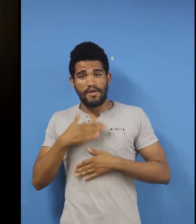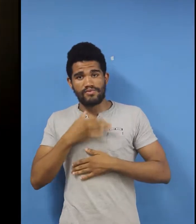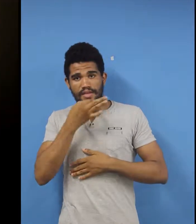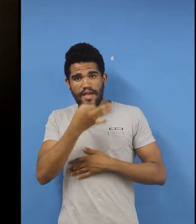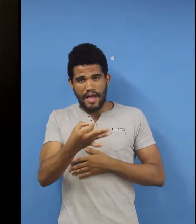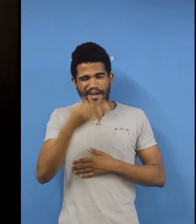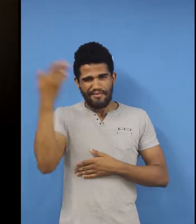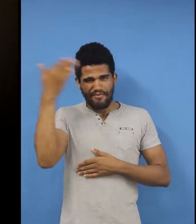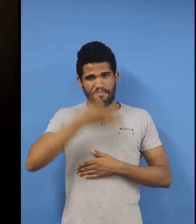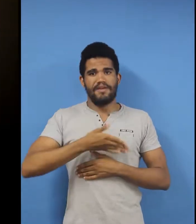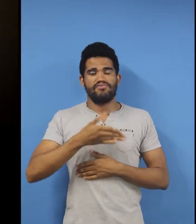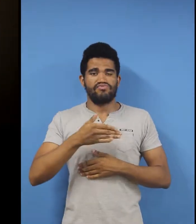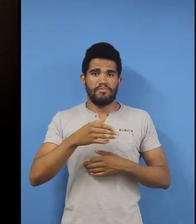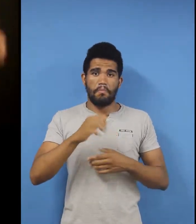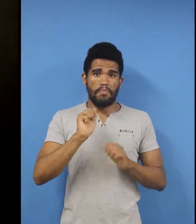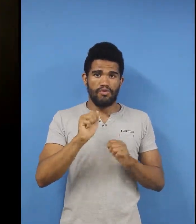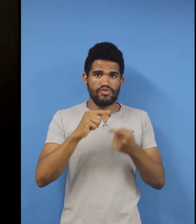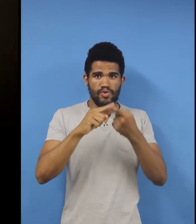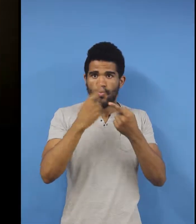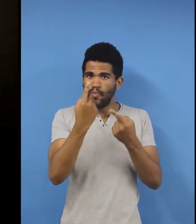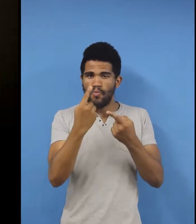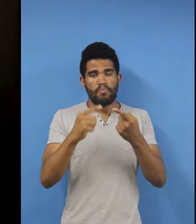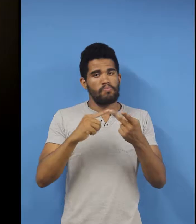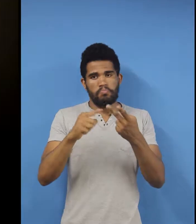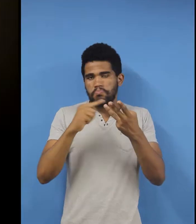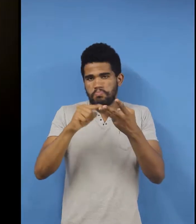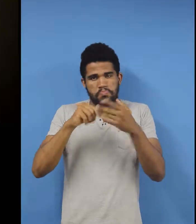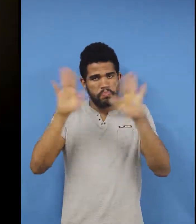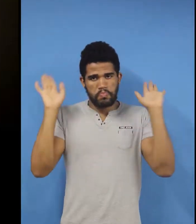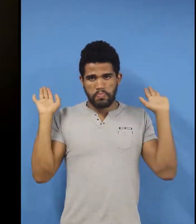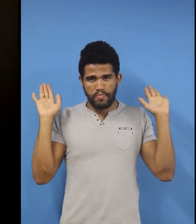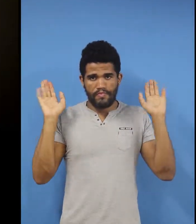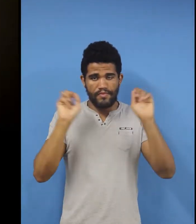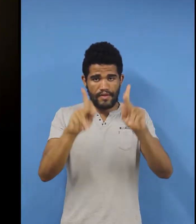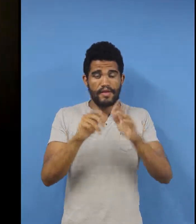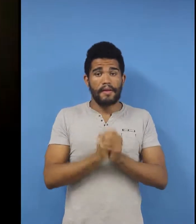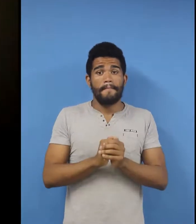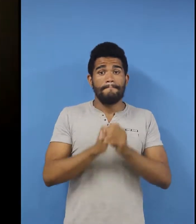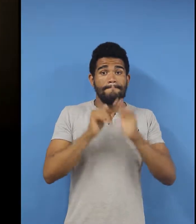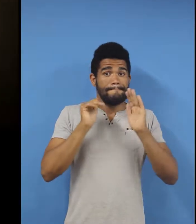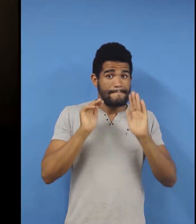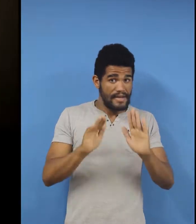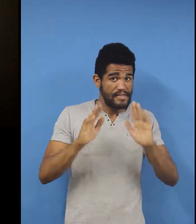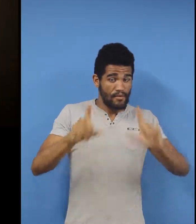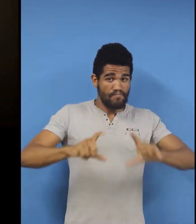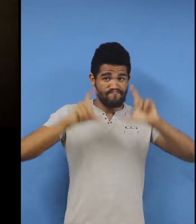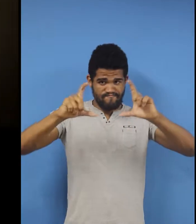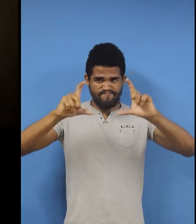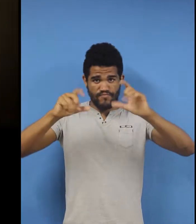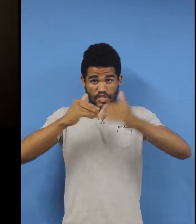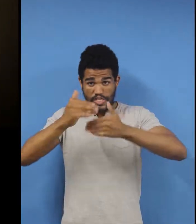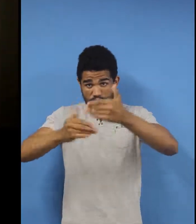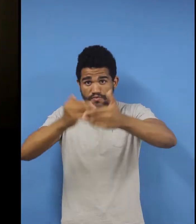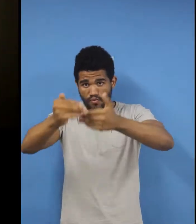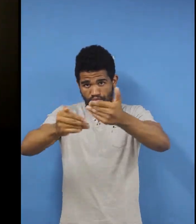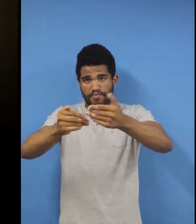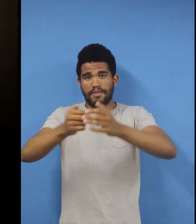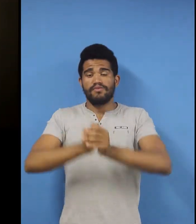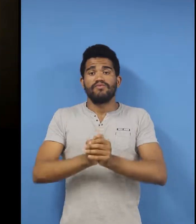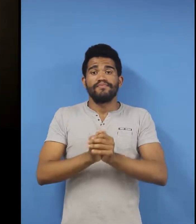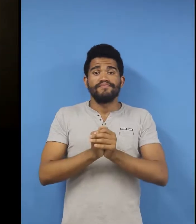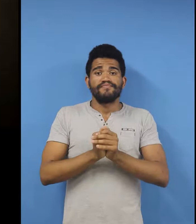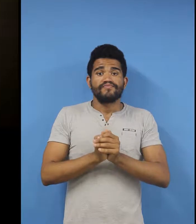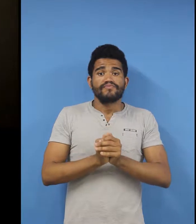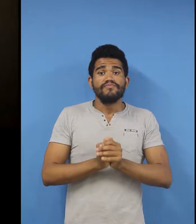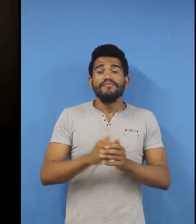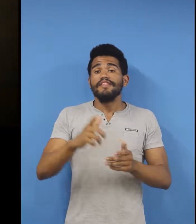meus argumentos, que pode ser mais de um, obviamente, tá bom? Então, vamos lá. Parágrafo de desenvolvimento. Como eu